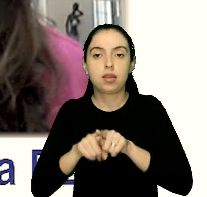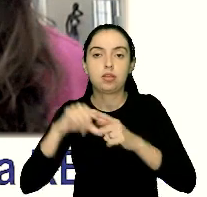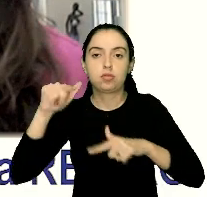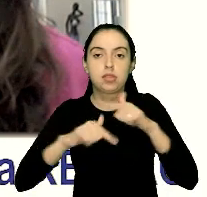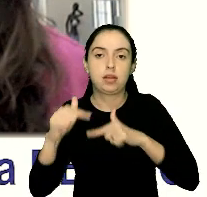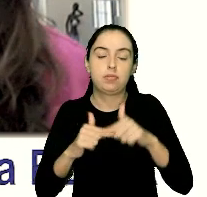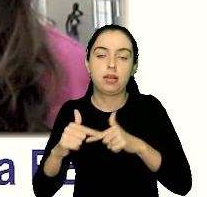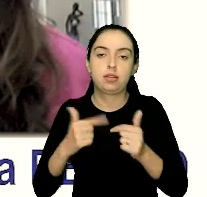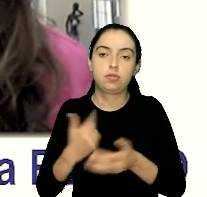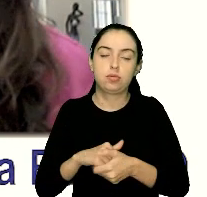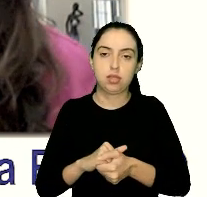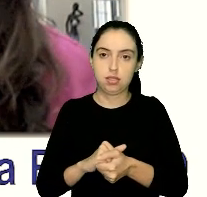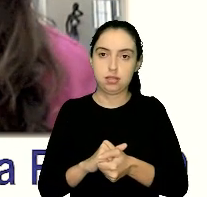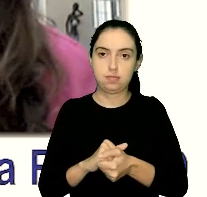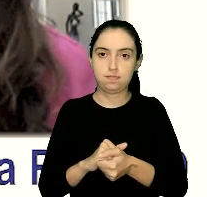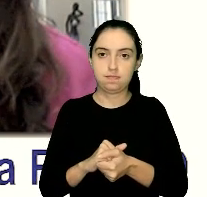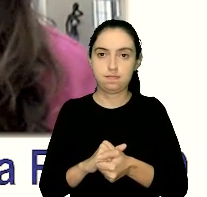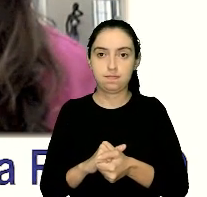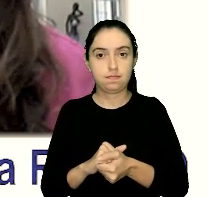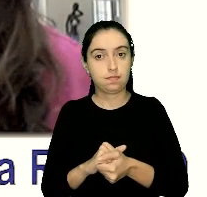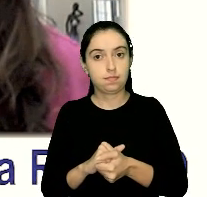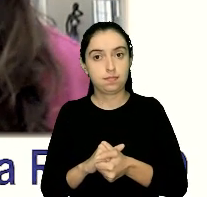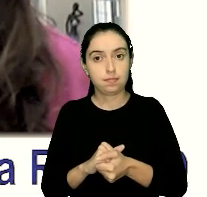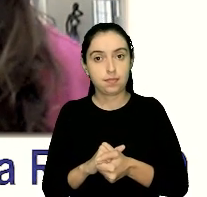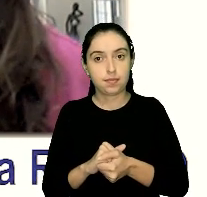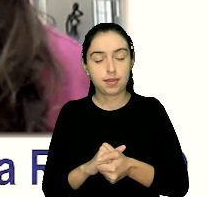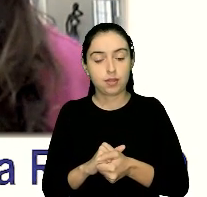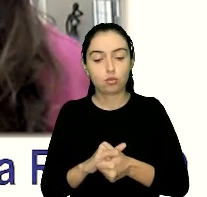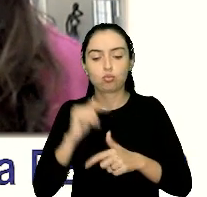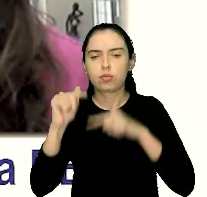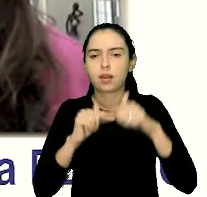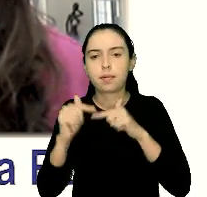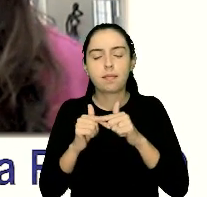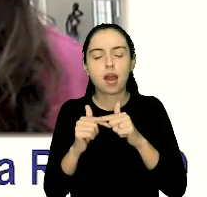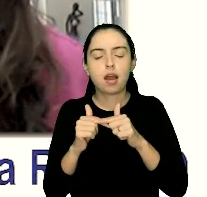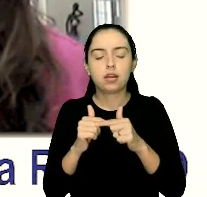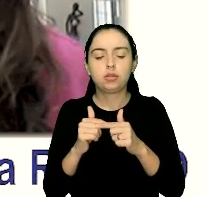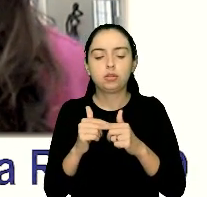digamos assim, no trabalho das questões relativas à mente.